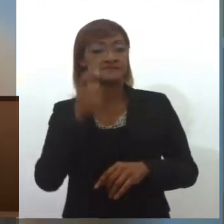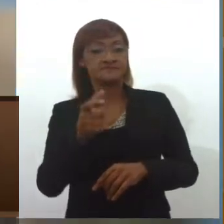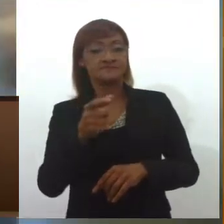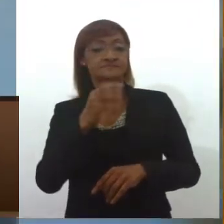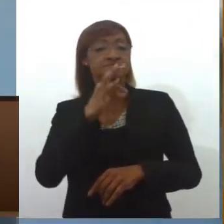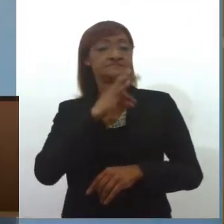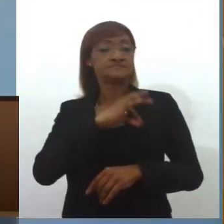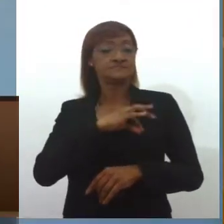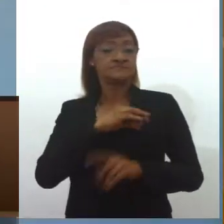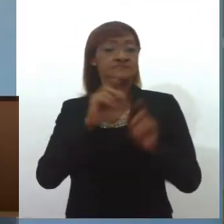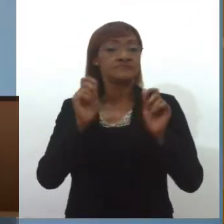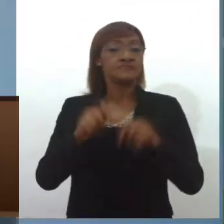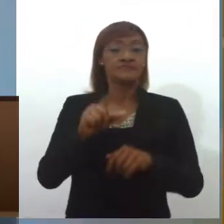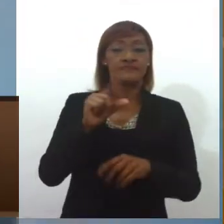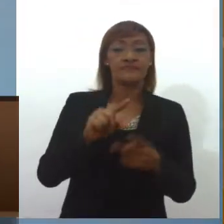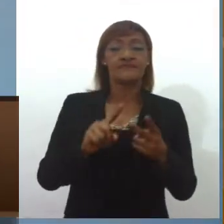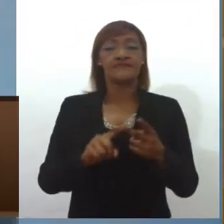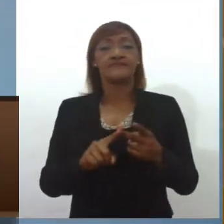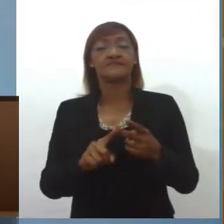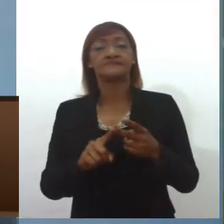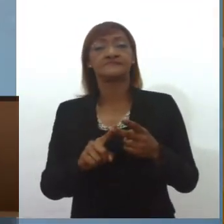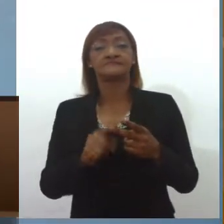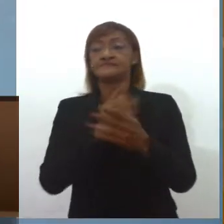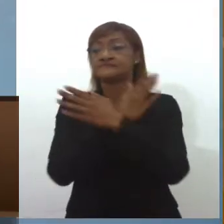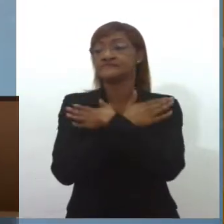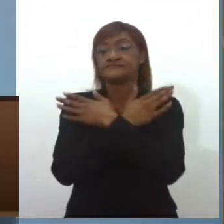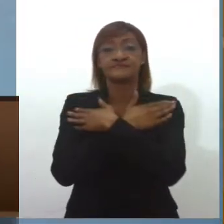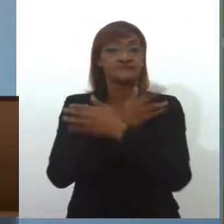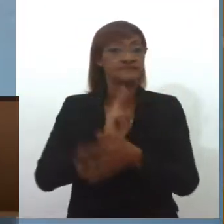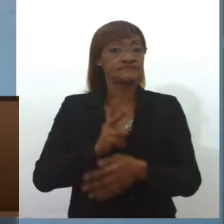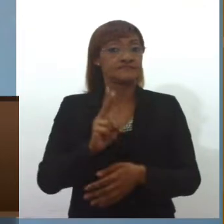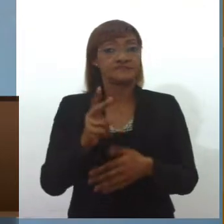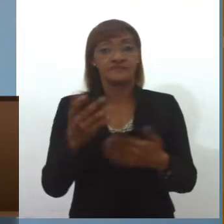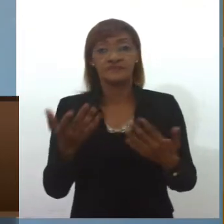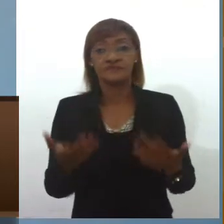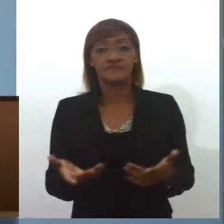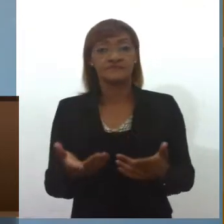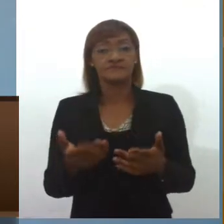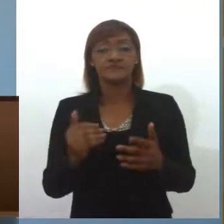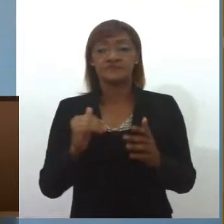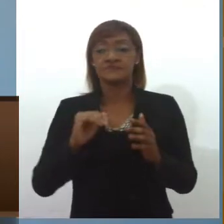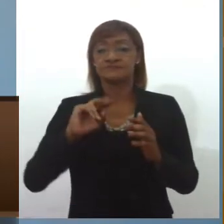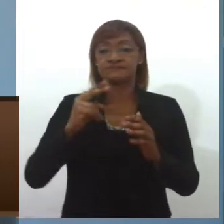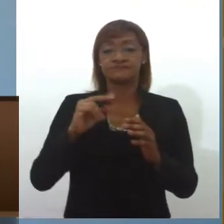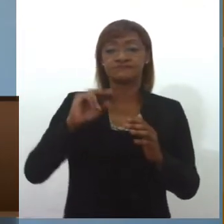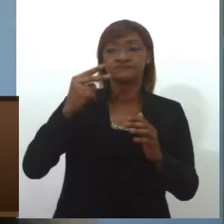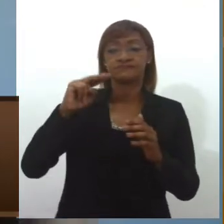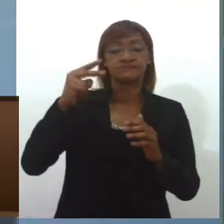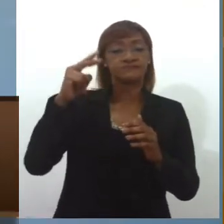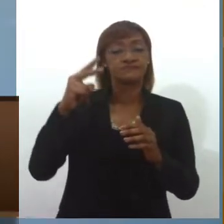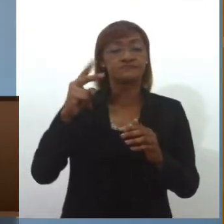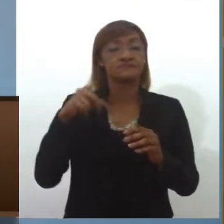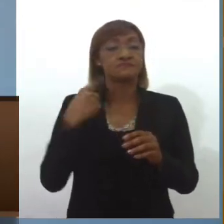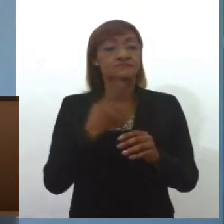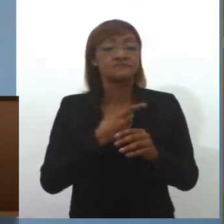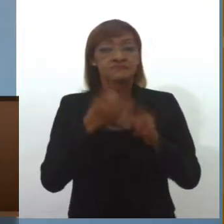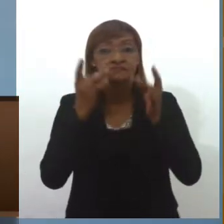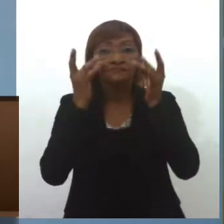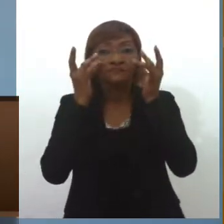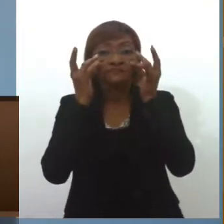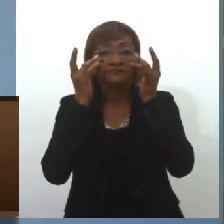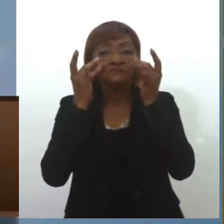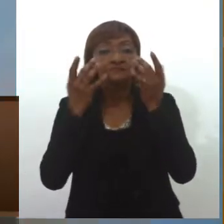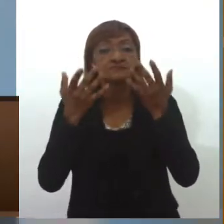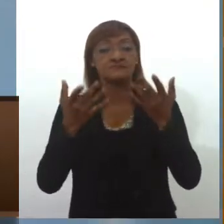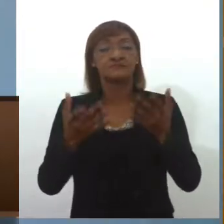o desemprego continua muito elevado. Então, mesmo a economia se recuperando um pouco, o que nós estamos presenciando é uma devastadora